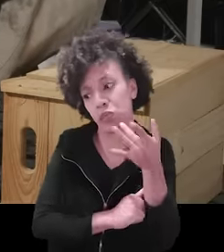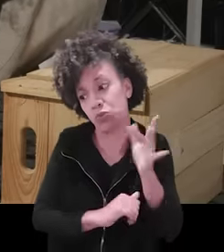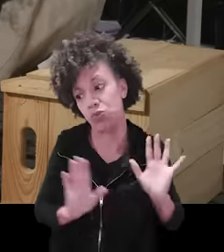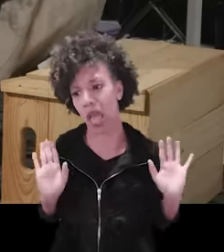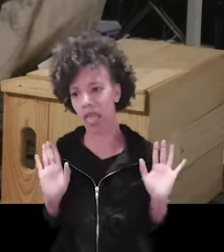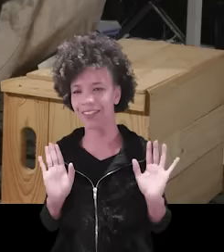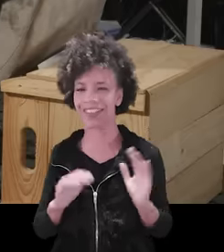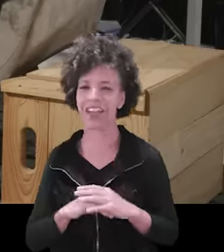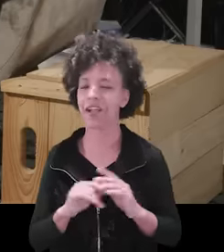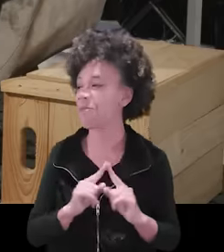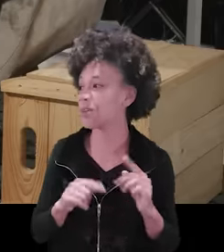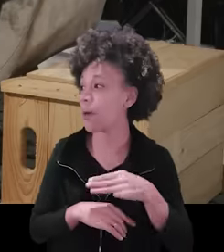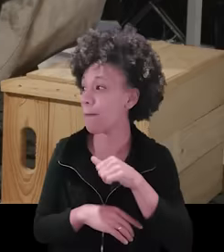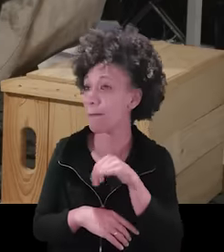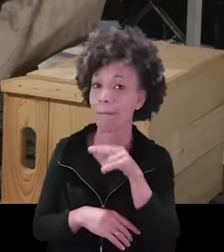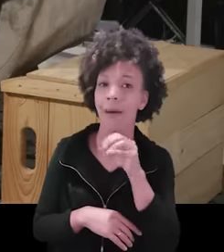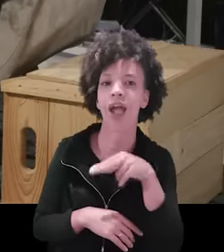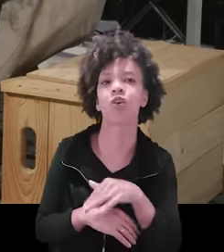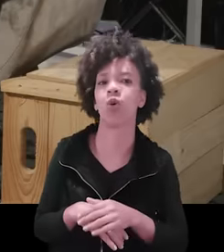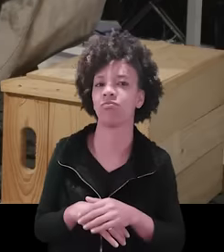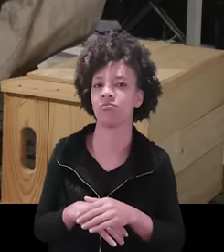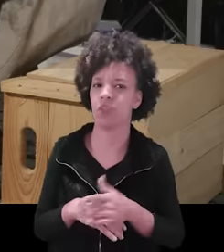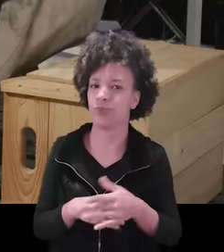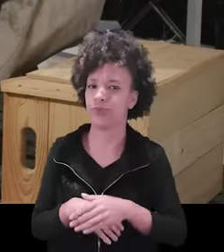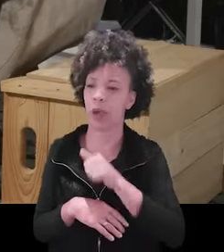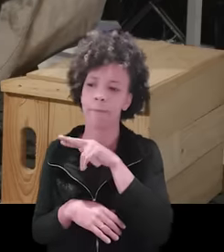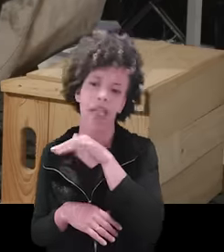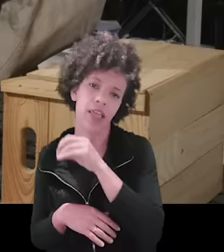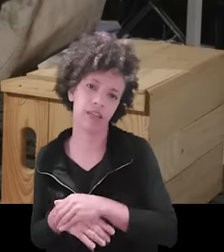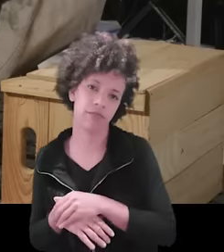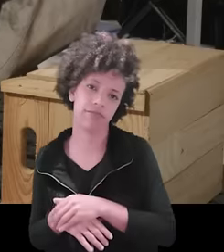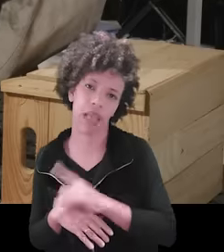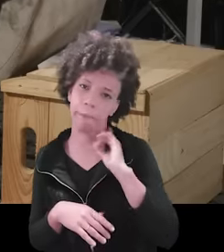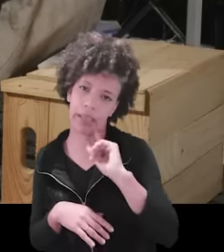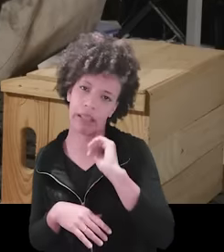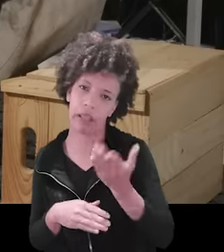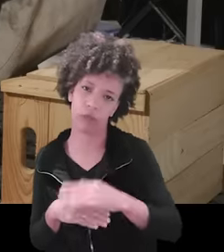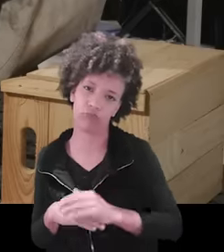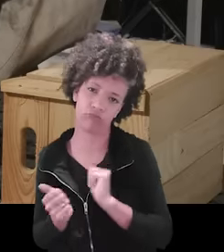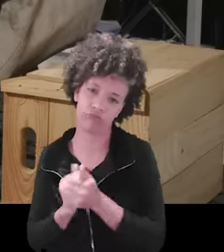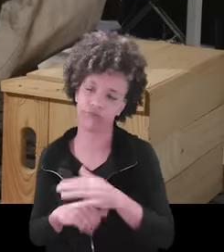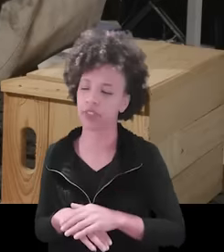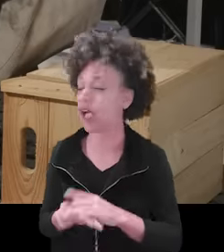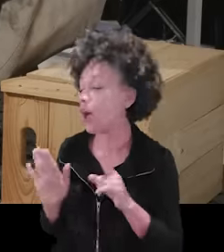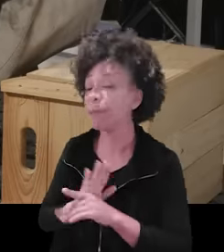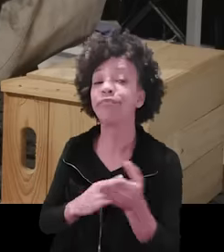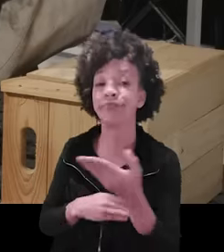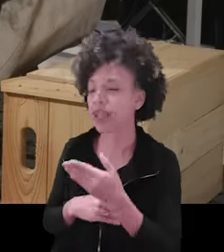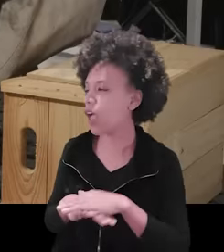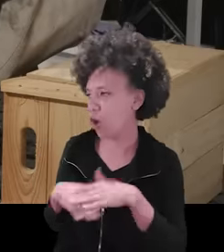da alegada Deus não sei maicosuel do América Mineiro pode ser mas só pode ser fala faz essa pergunta